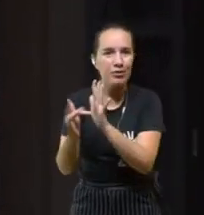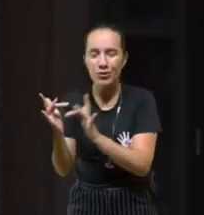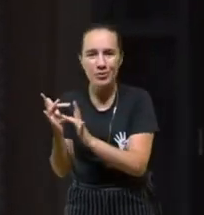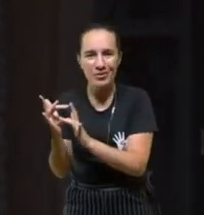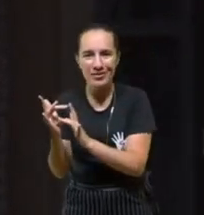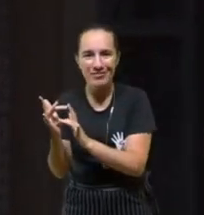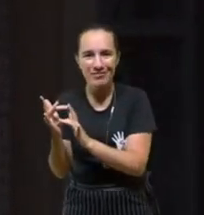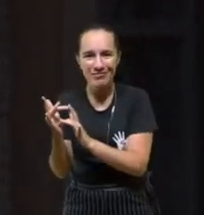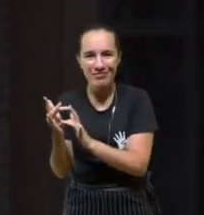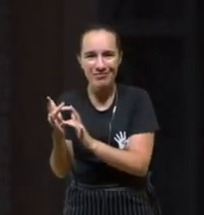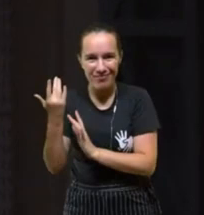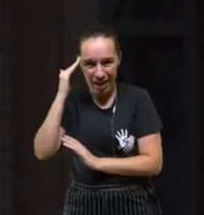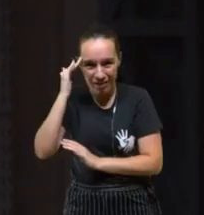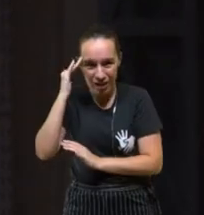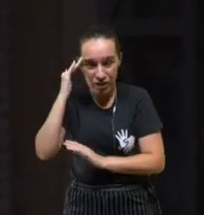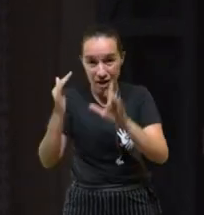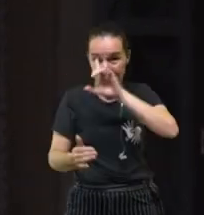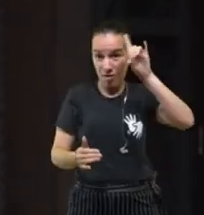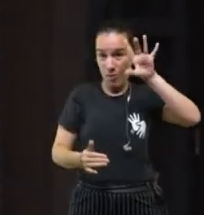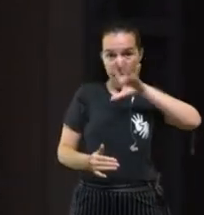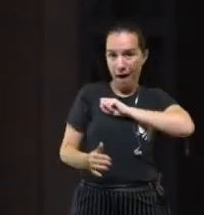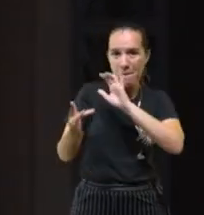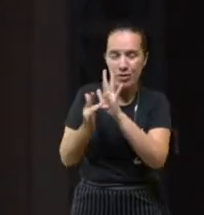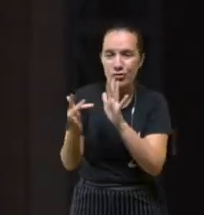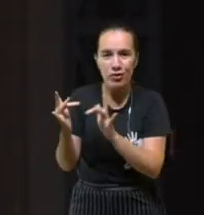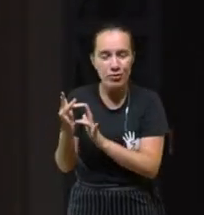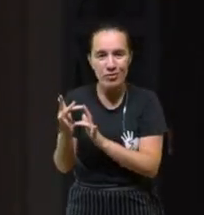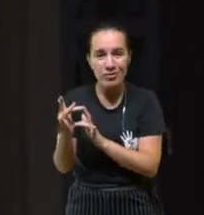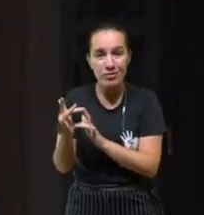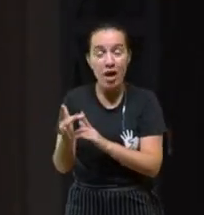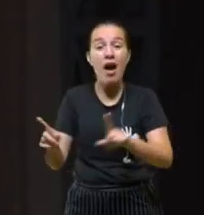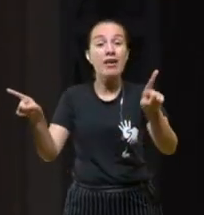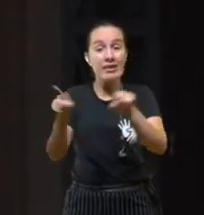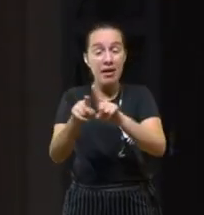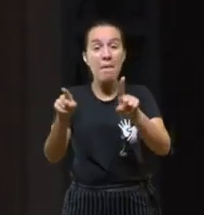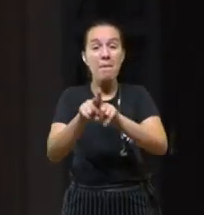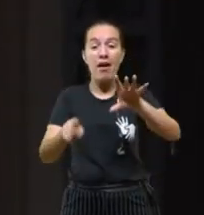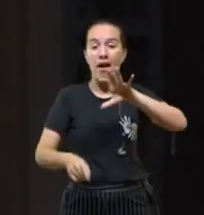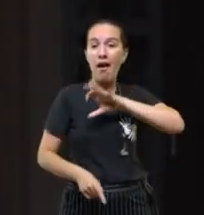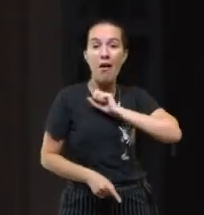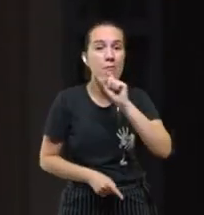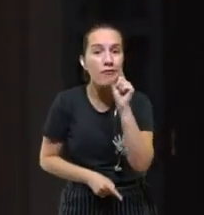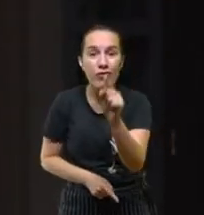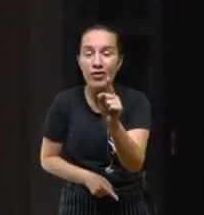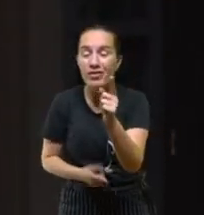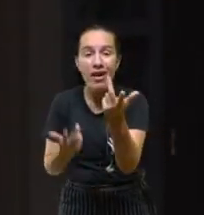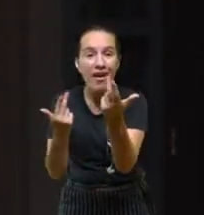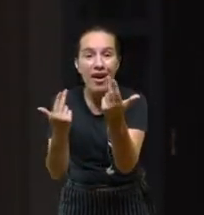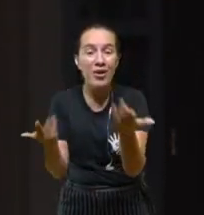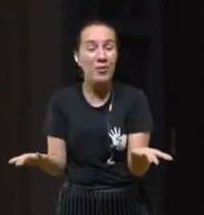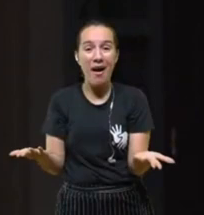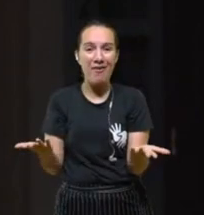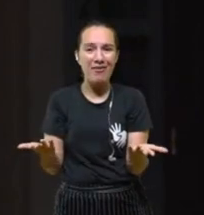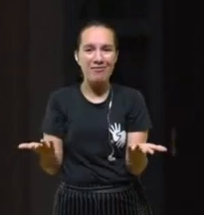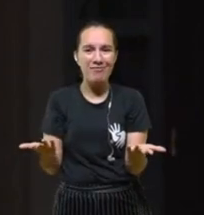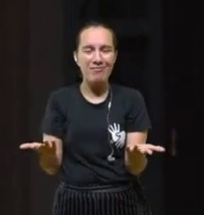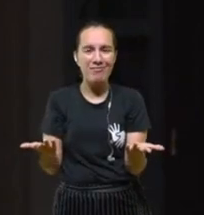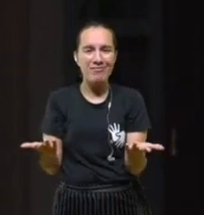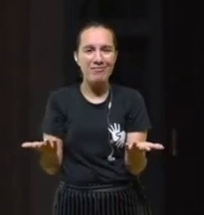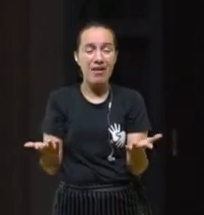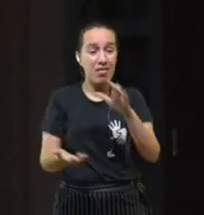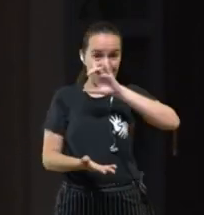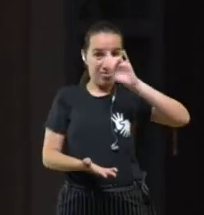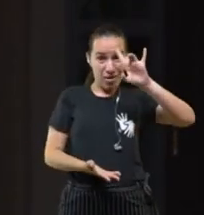Vamos lá, alguém. Eu estou falando hoje, não é uma noite de fogos, não é uma noite de